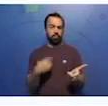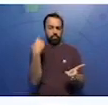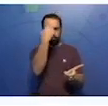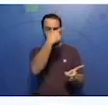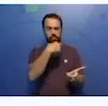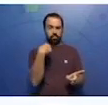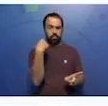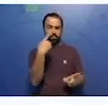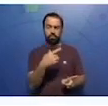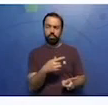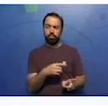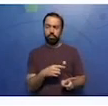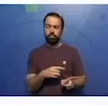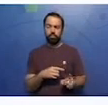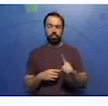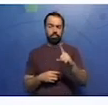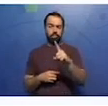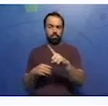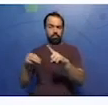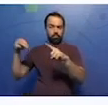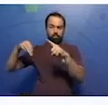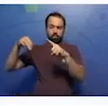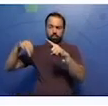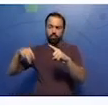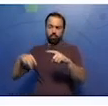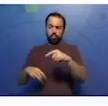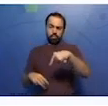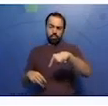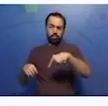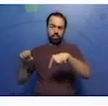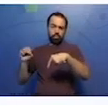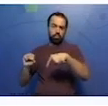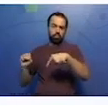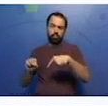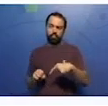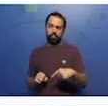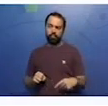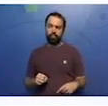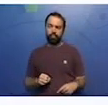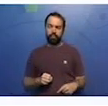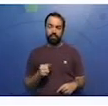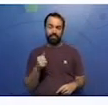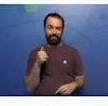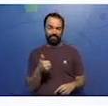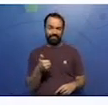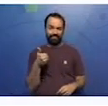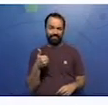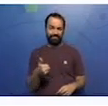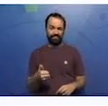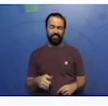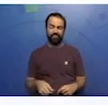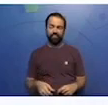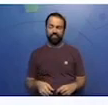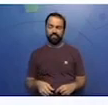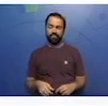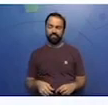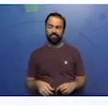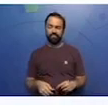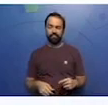dos minutos e dos segundos. Você conseguiu esse? Isso mesmo, olha